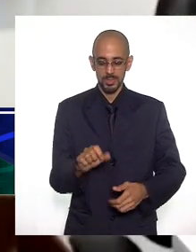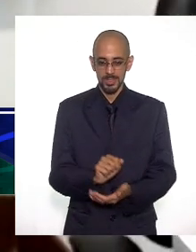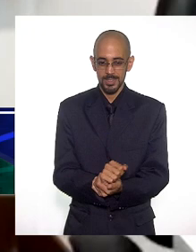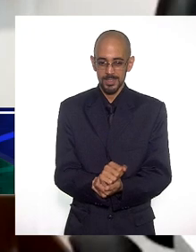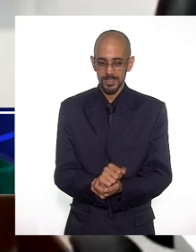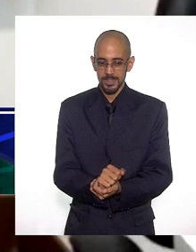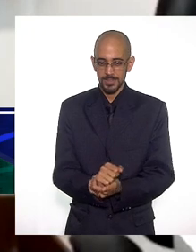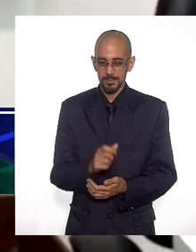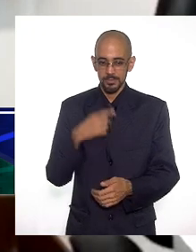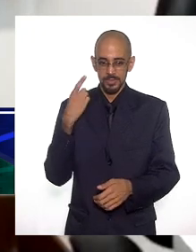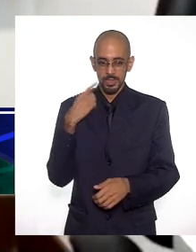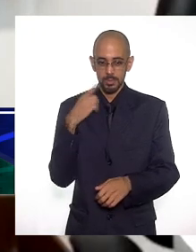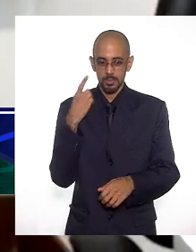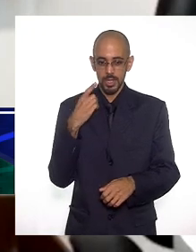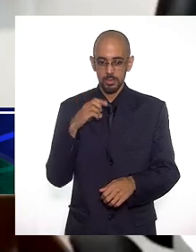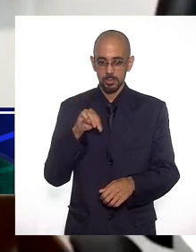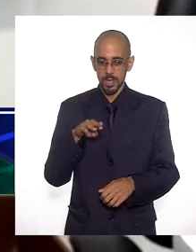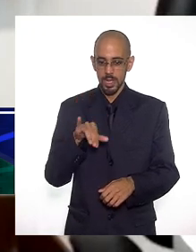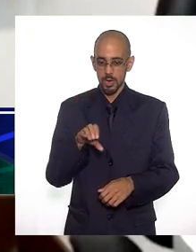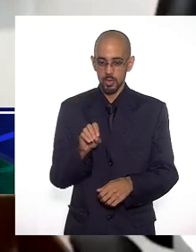Deputado Marcos Abraão.